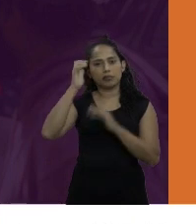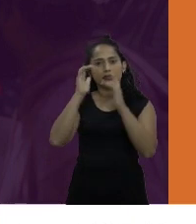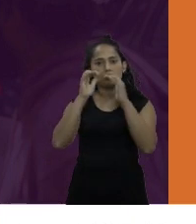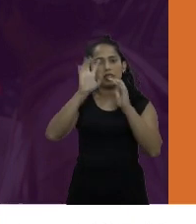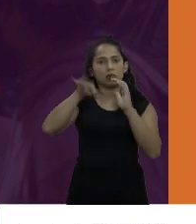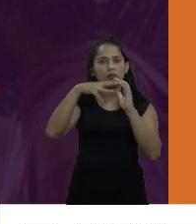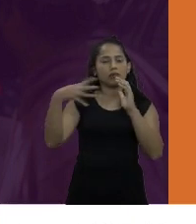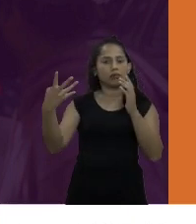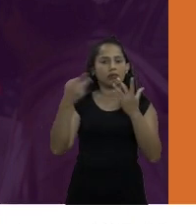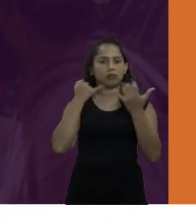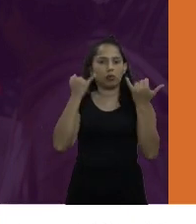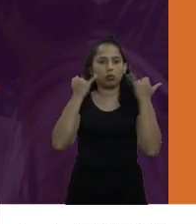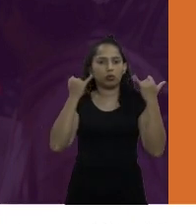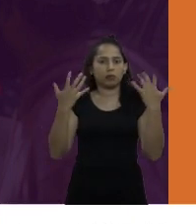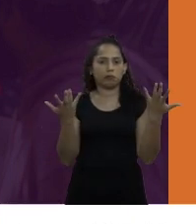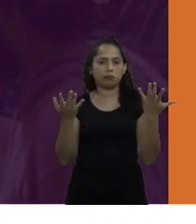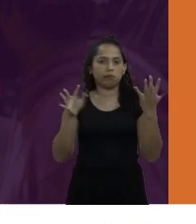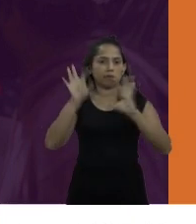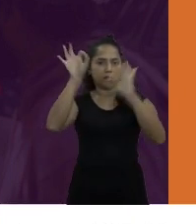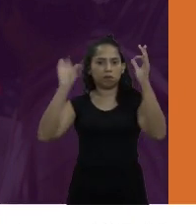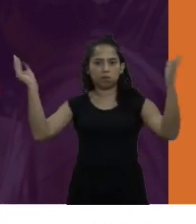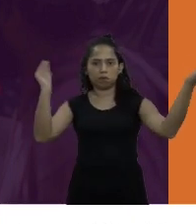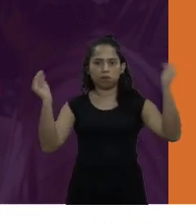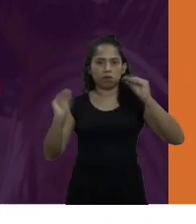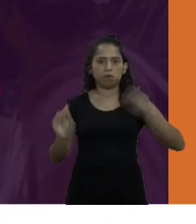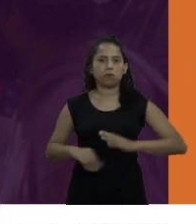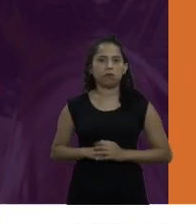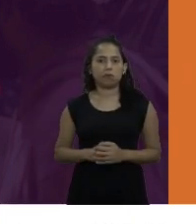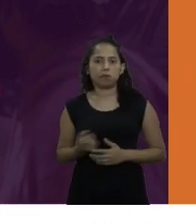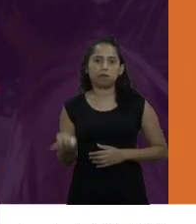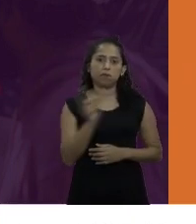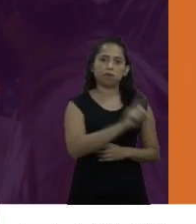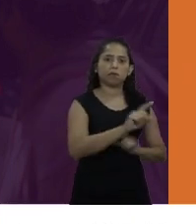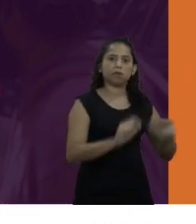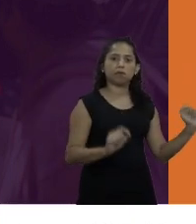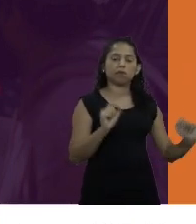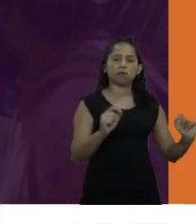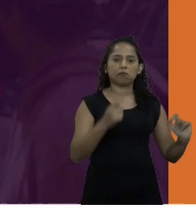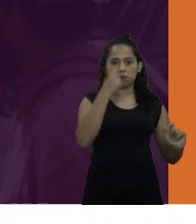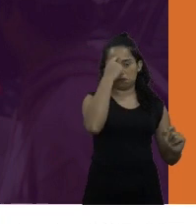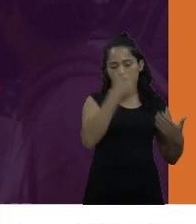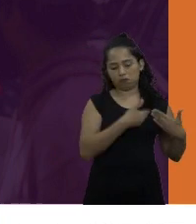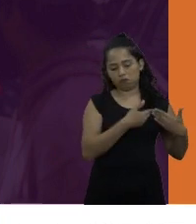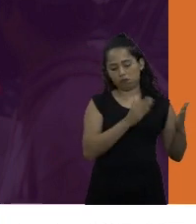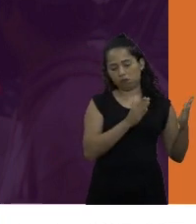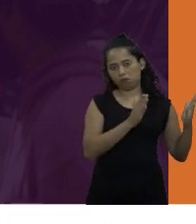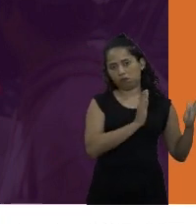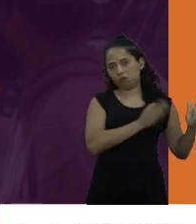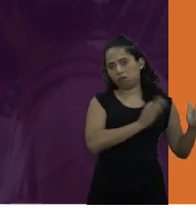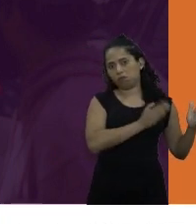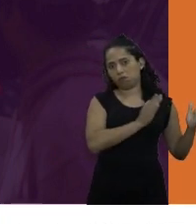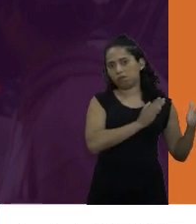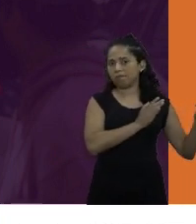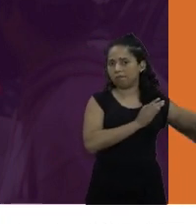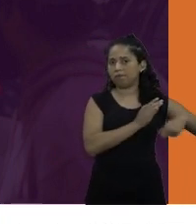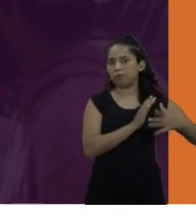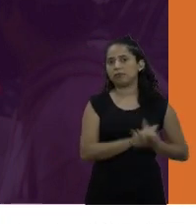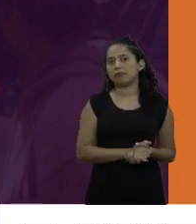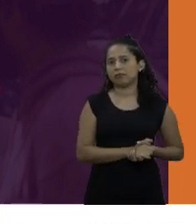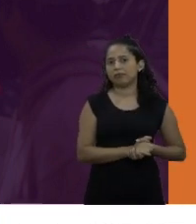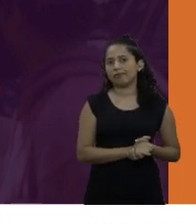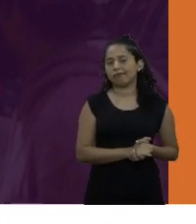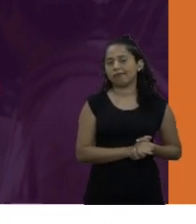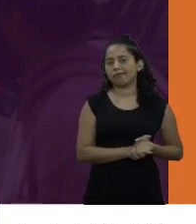organizar informação, juntar tudo isso. Do outro lado, é pensar com o coração, é o que a gente precisa fazer. Pensar